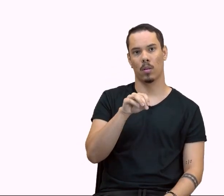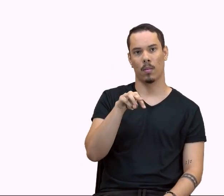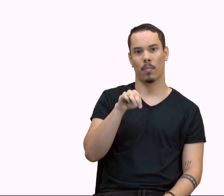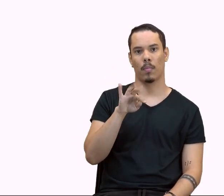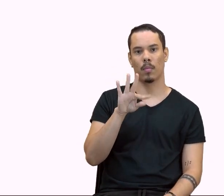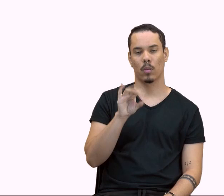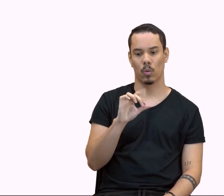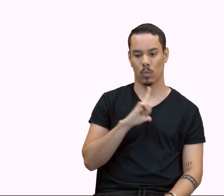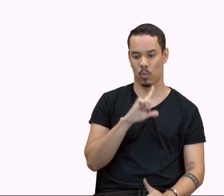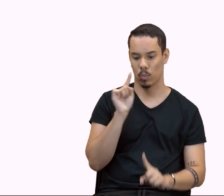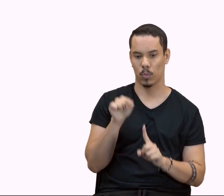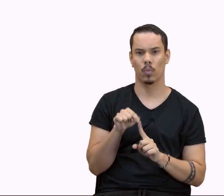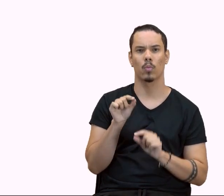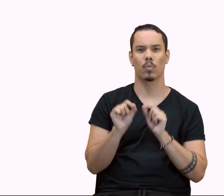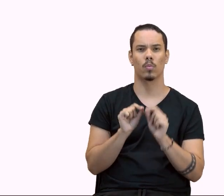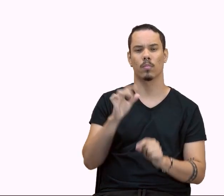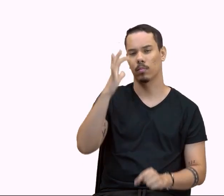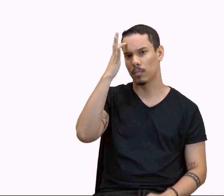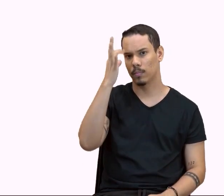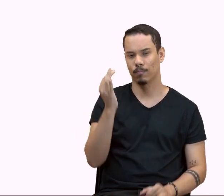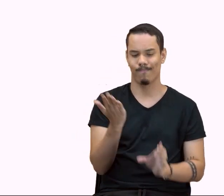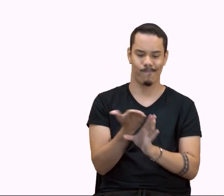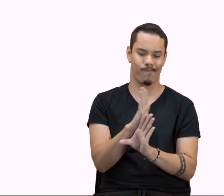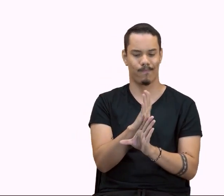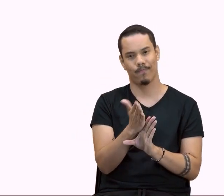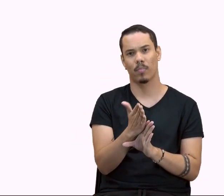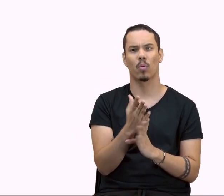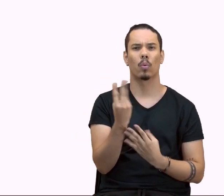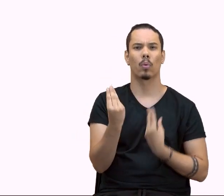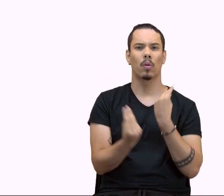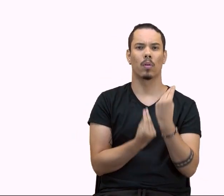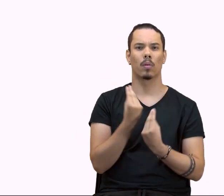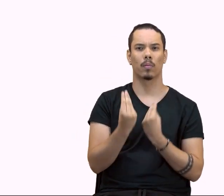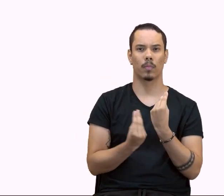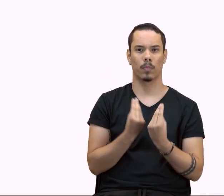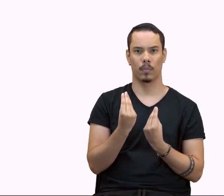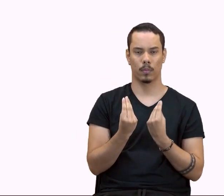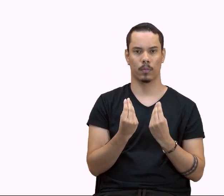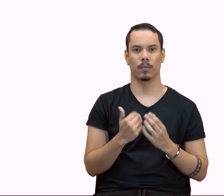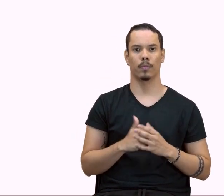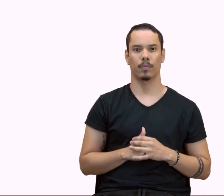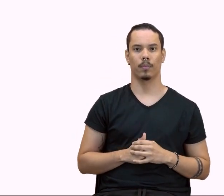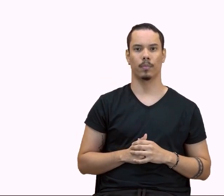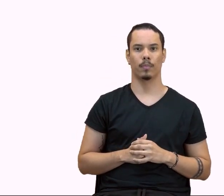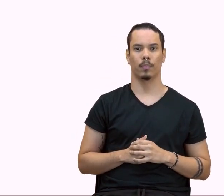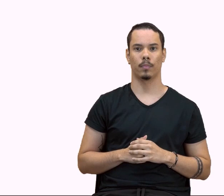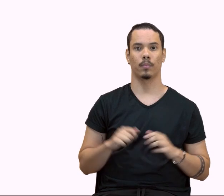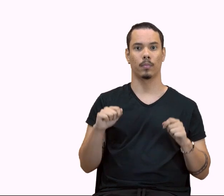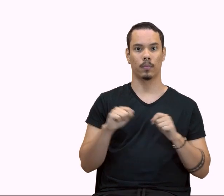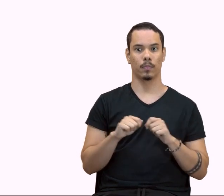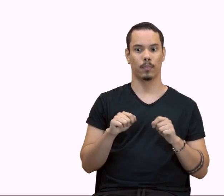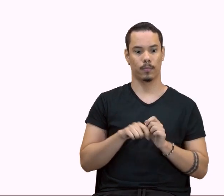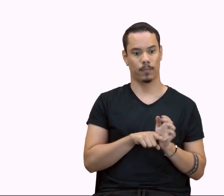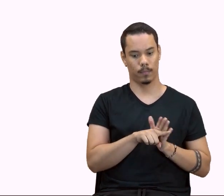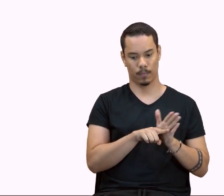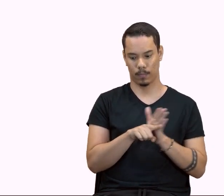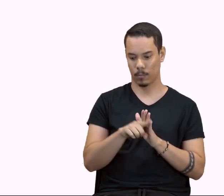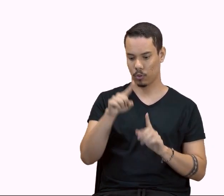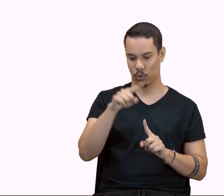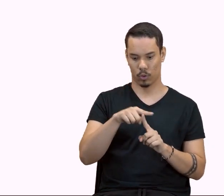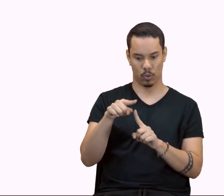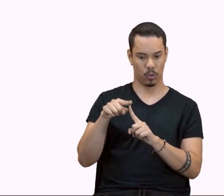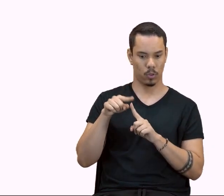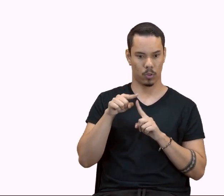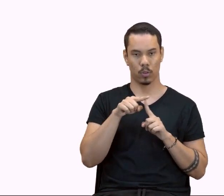visava conter esse desequilíbrio. Como que vão conter? Fazendo o levantamento do tipo de solo. Sim.